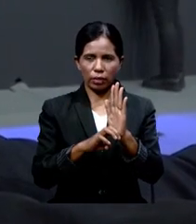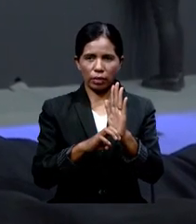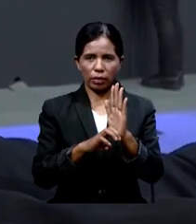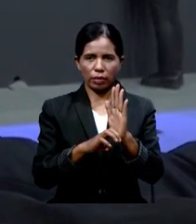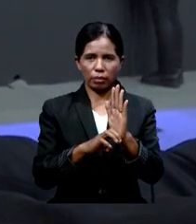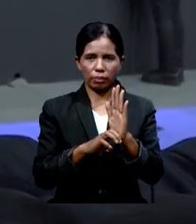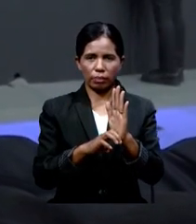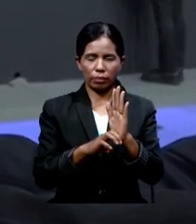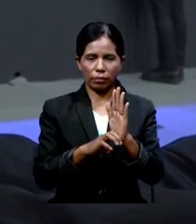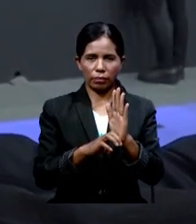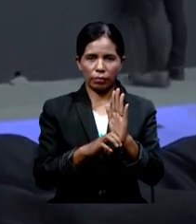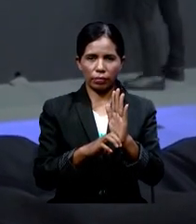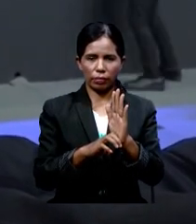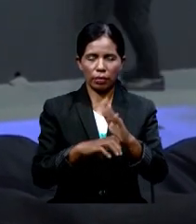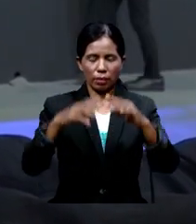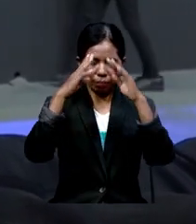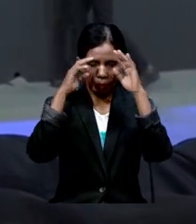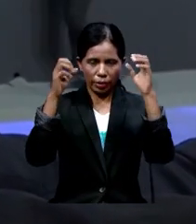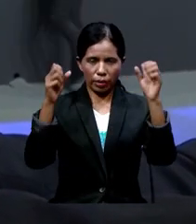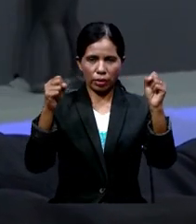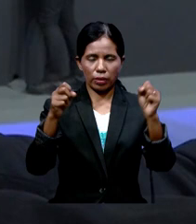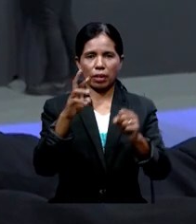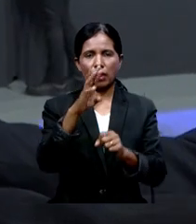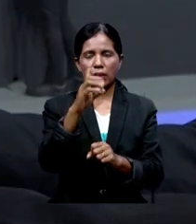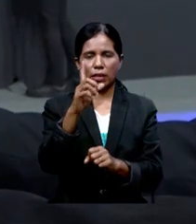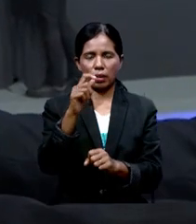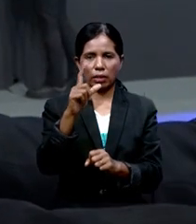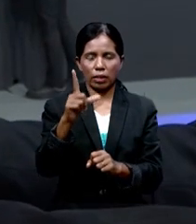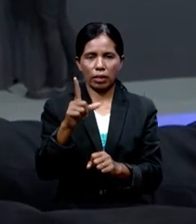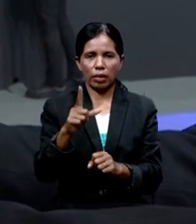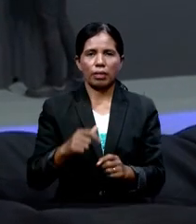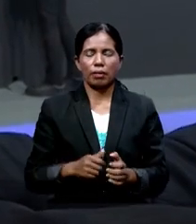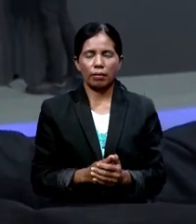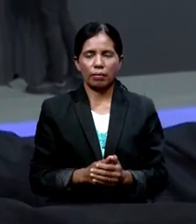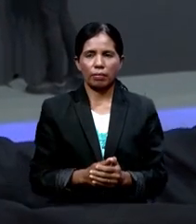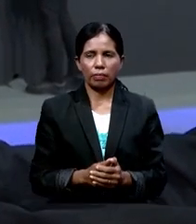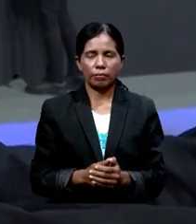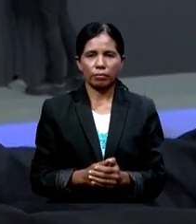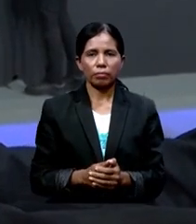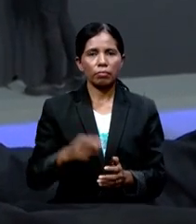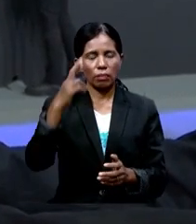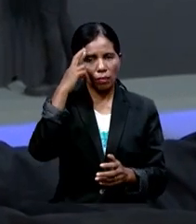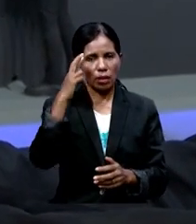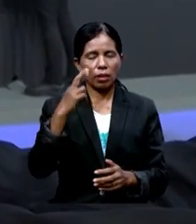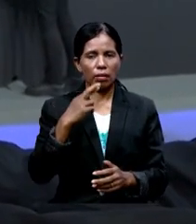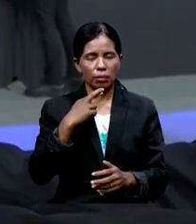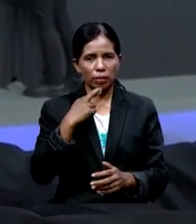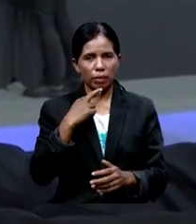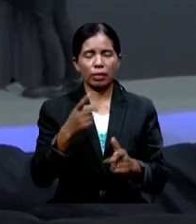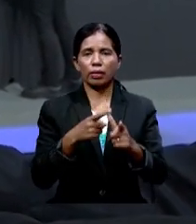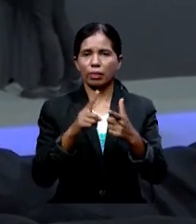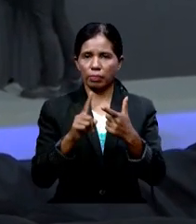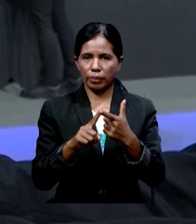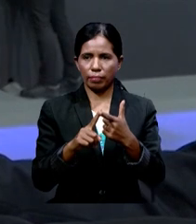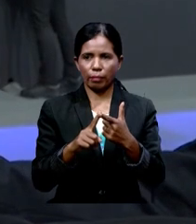silêncio, presidente da República, um bota Zé Ramos Horta, e depois,